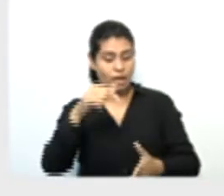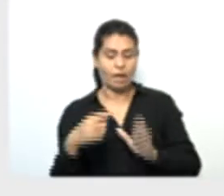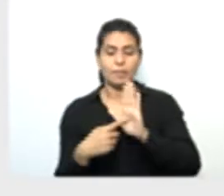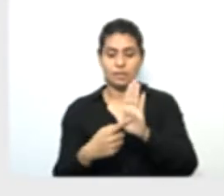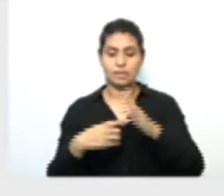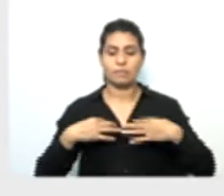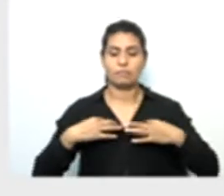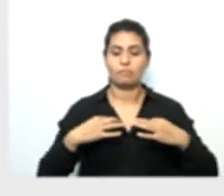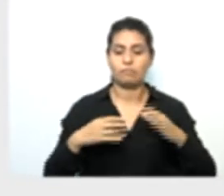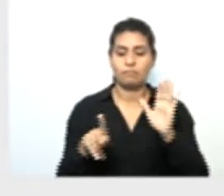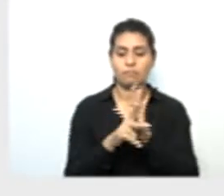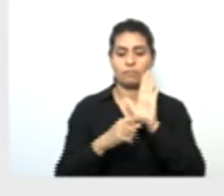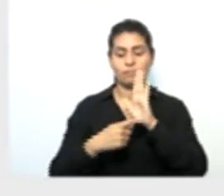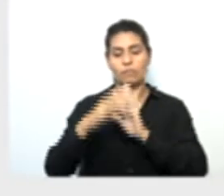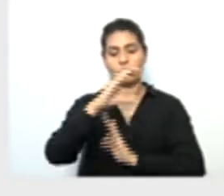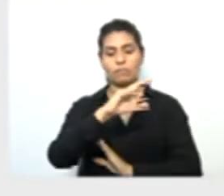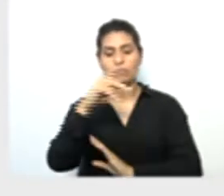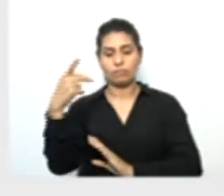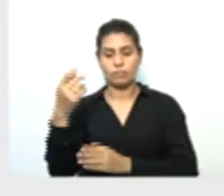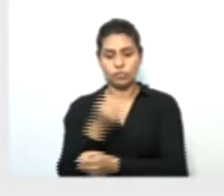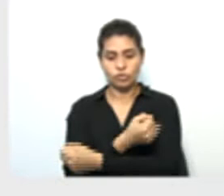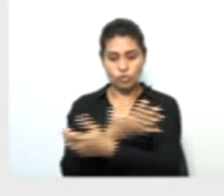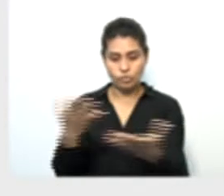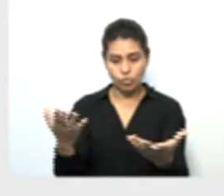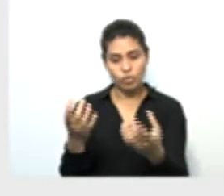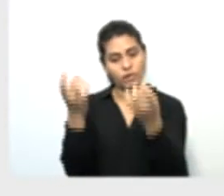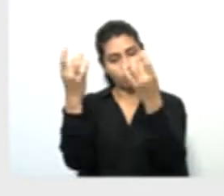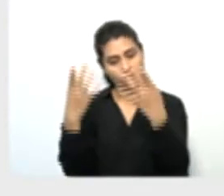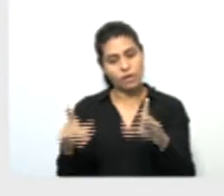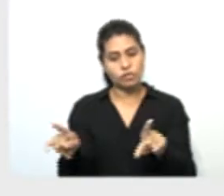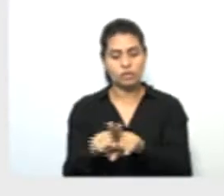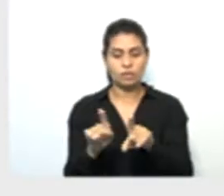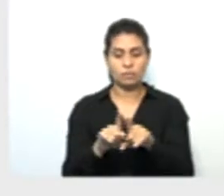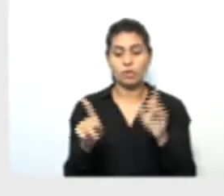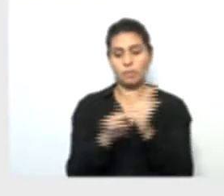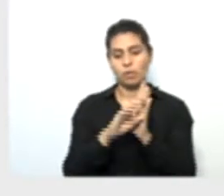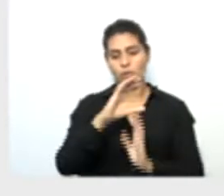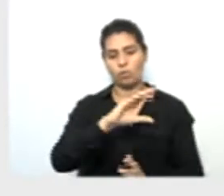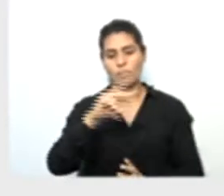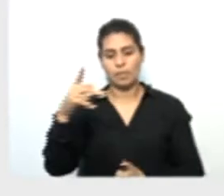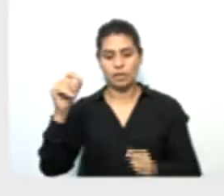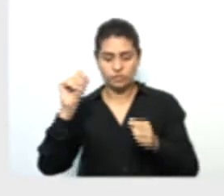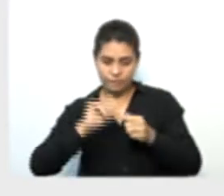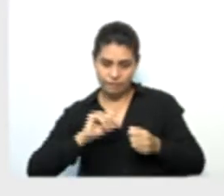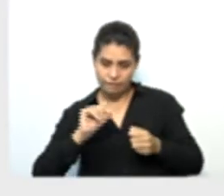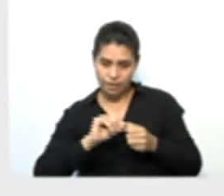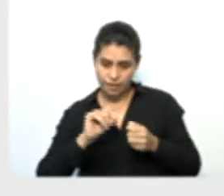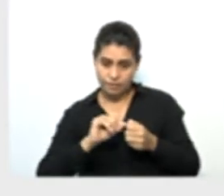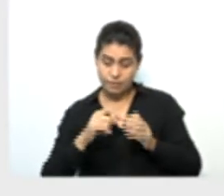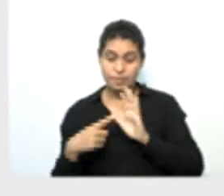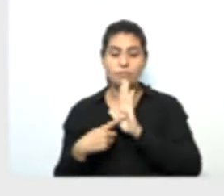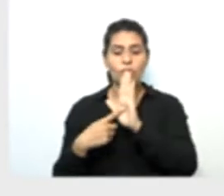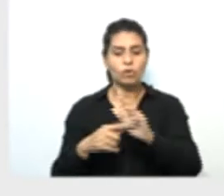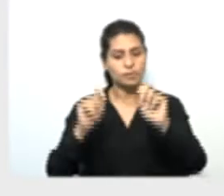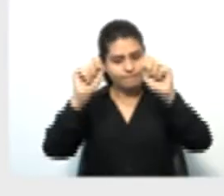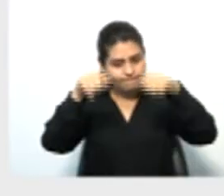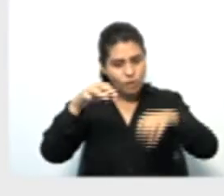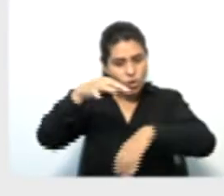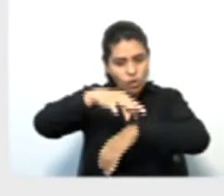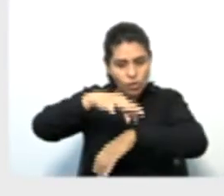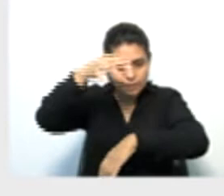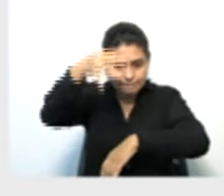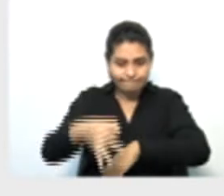cooperativa, distribuem e até vendem o que é produzido pelas cooperativas, oferecendo eficiência e eficácia